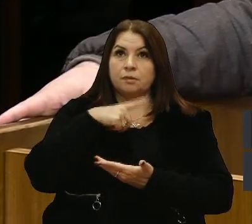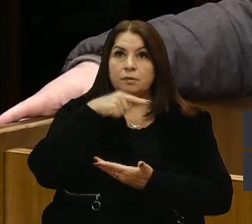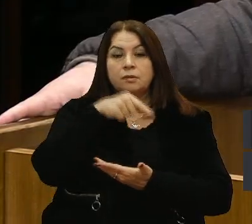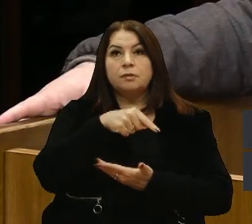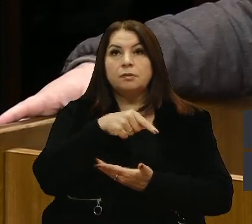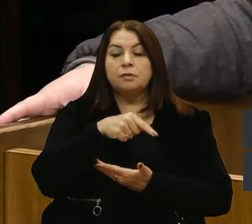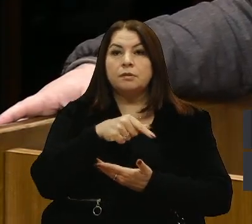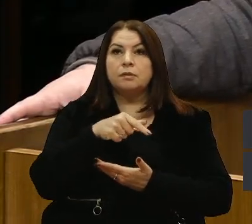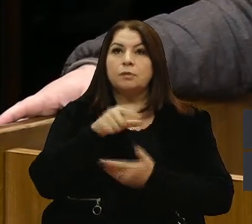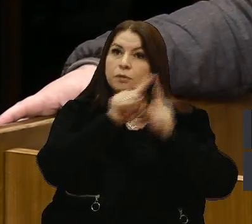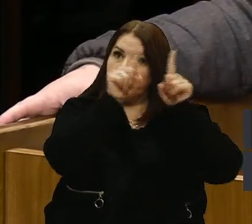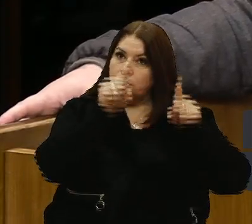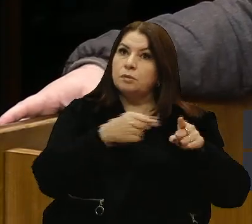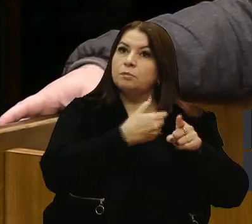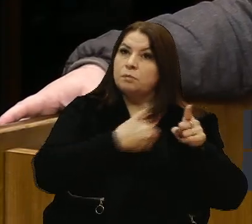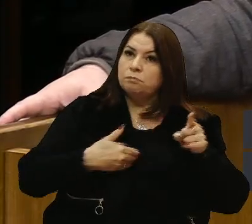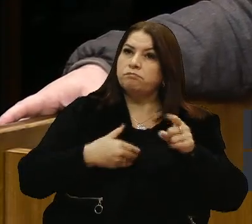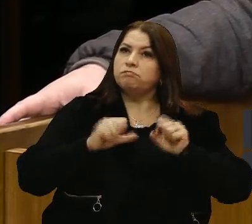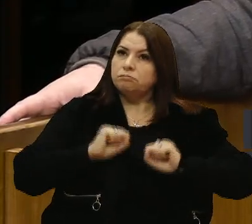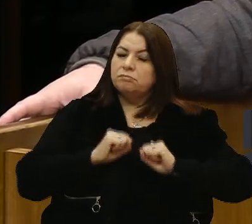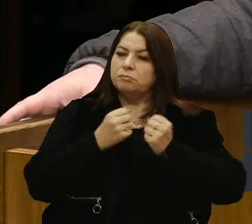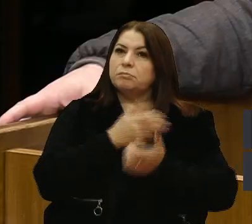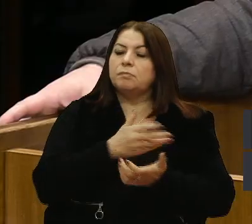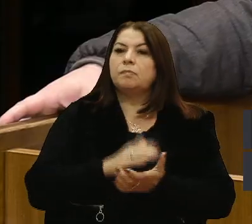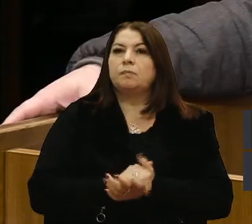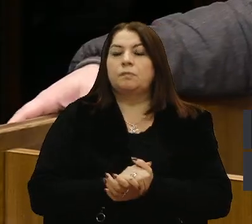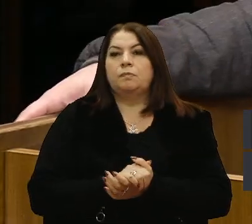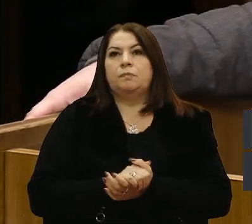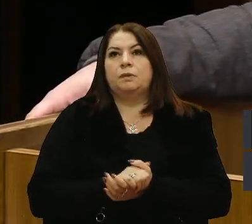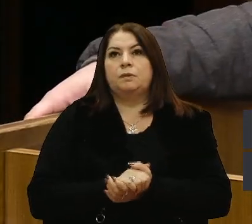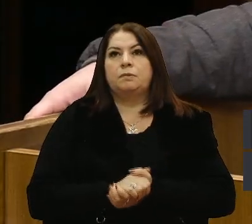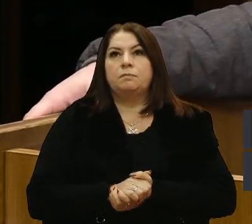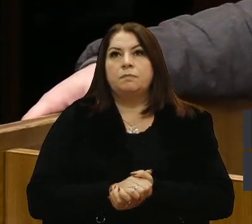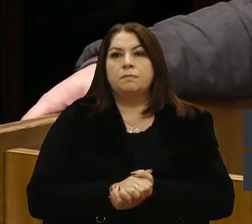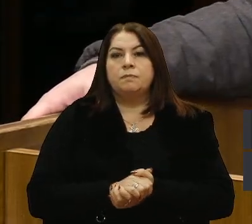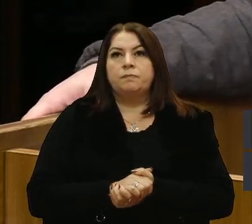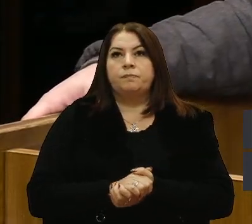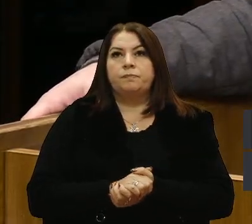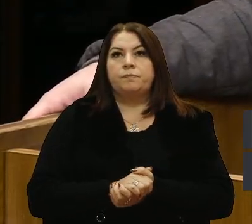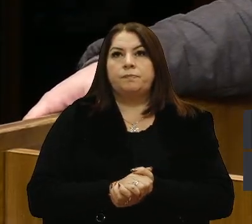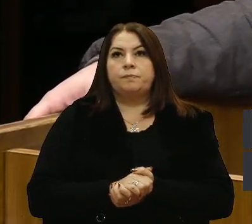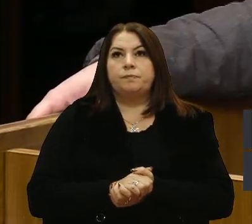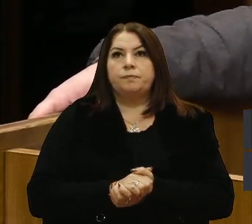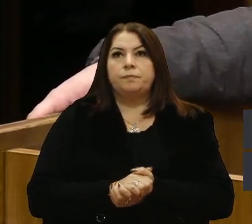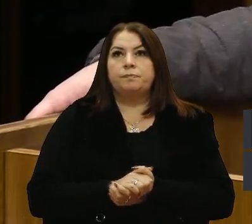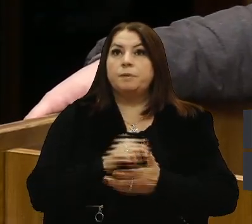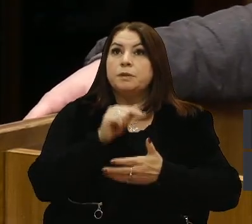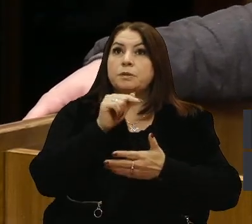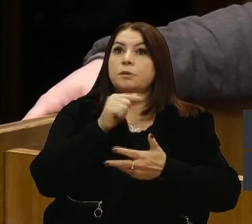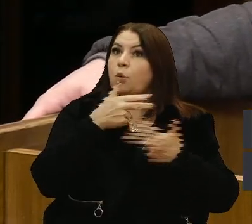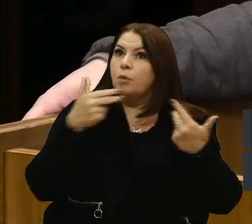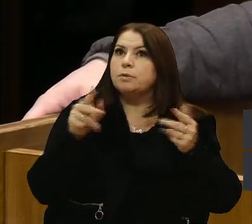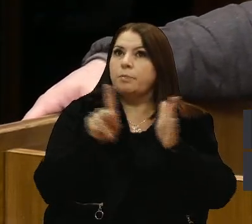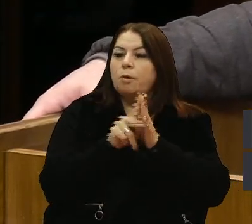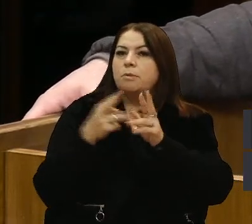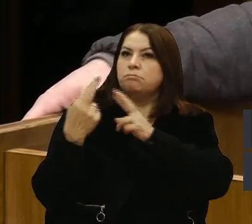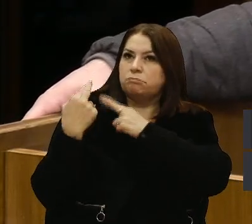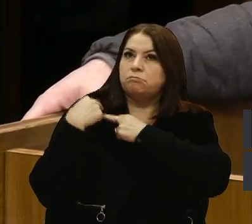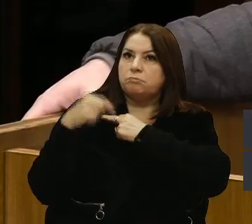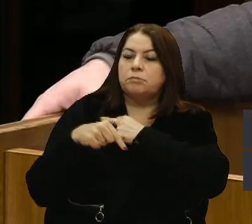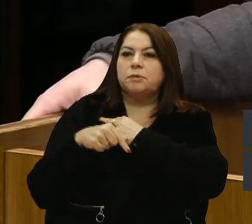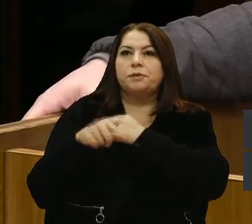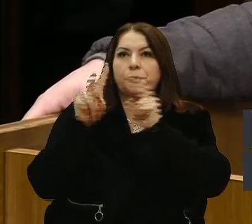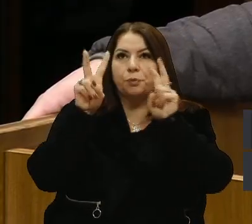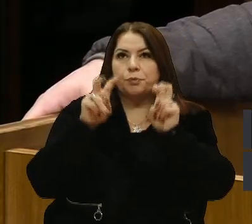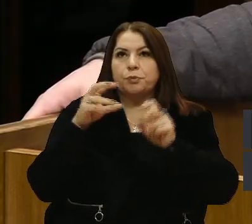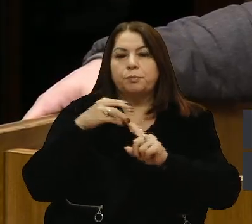temos servidores públicos tão dedicados assim para as questões que lhe competem, né? Em especial aqui, que é o